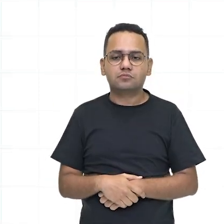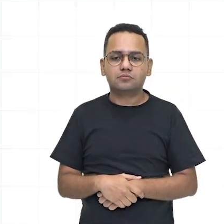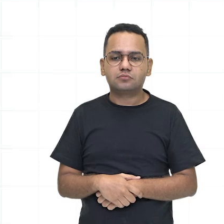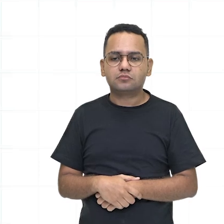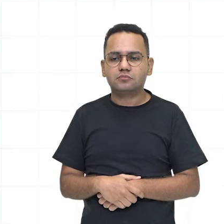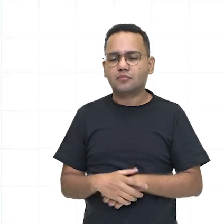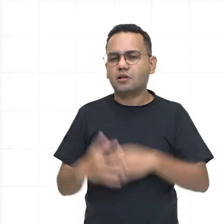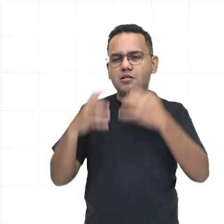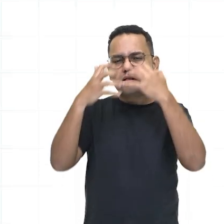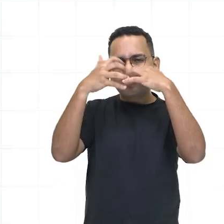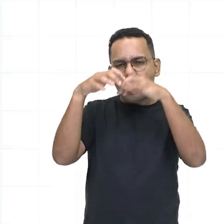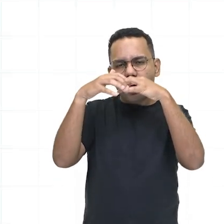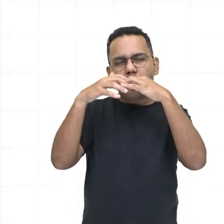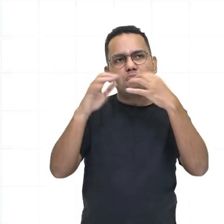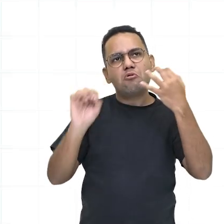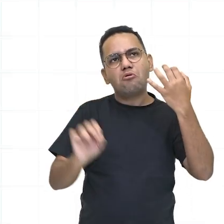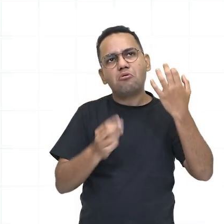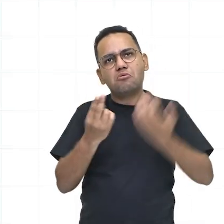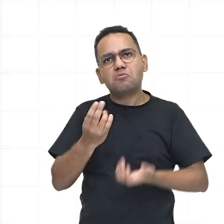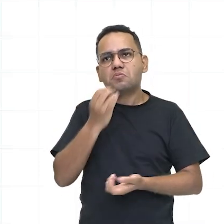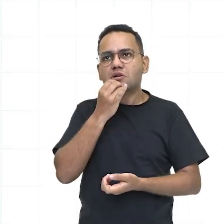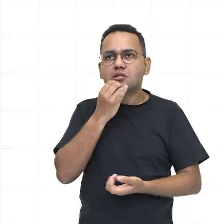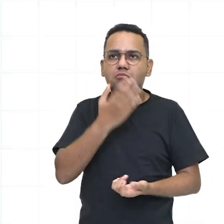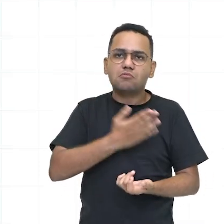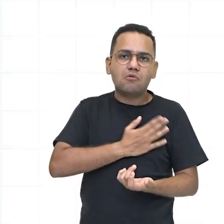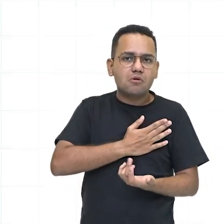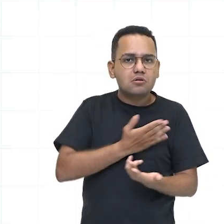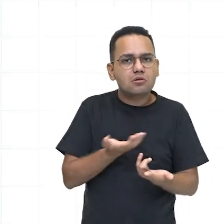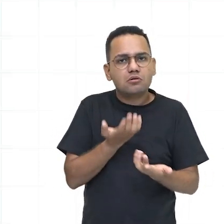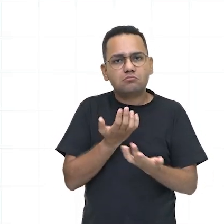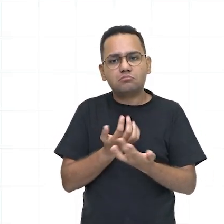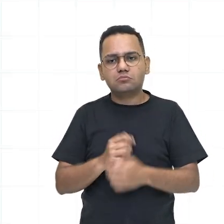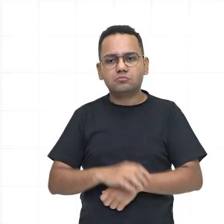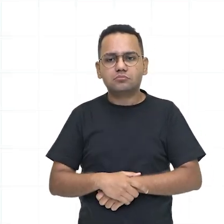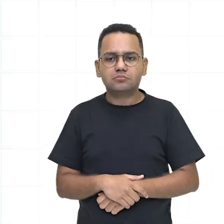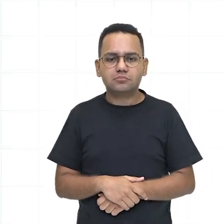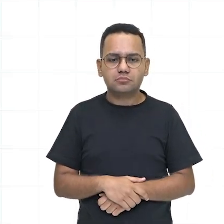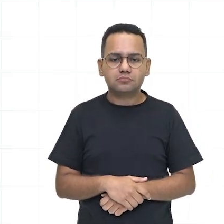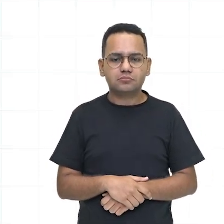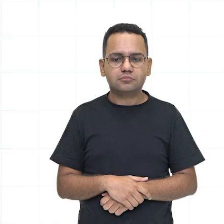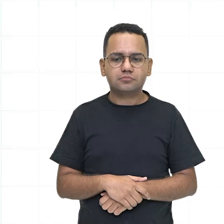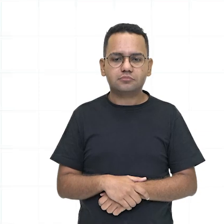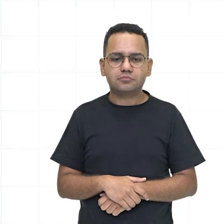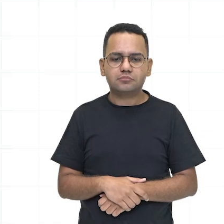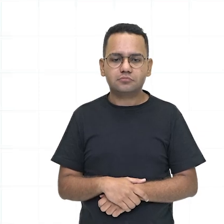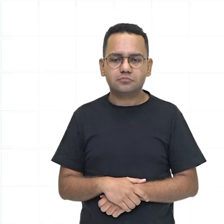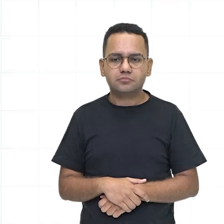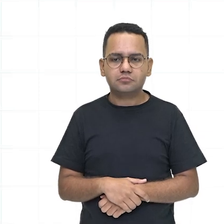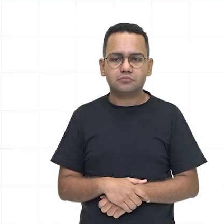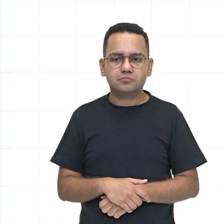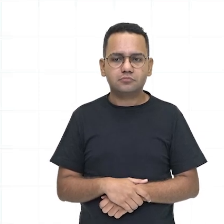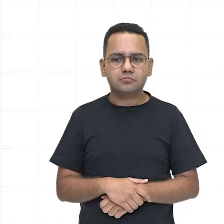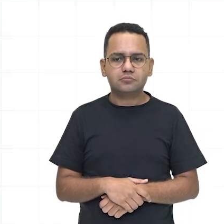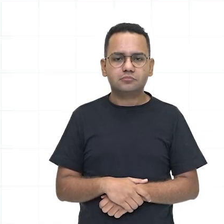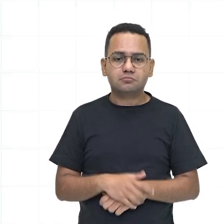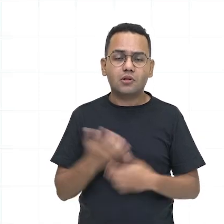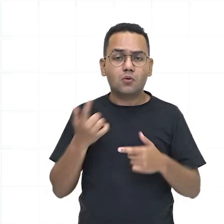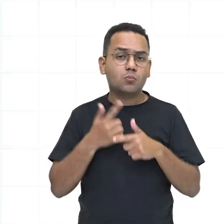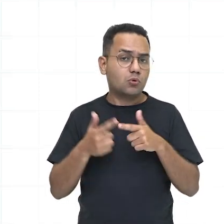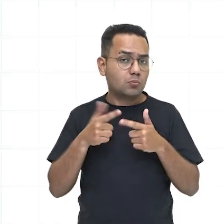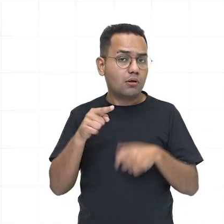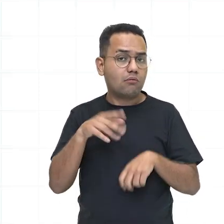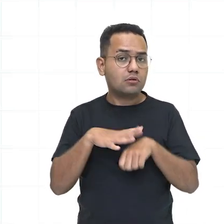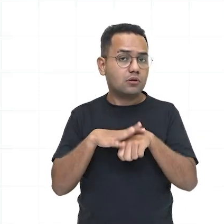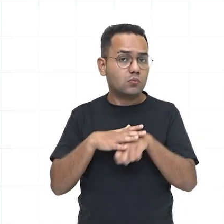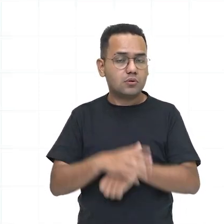próximo ali do cérebro ou próximo do coração, né? Então, esse é o problema da hipertensão, é